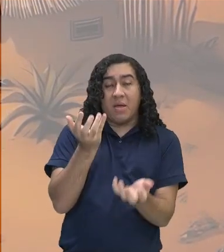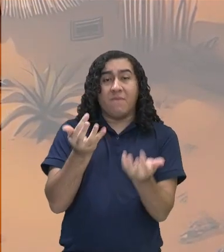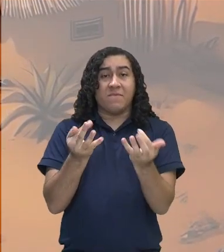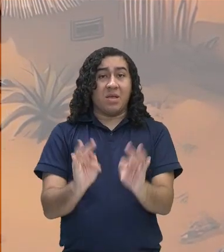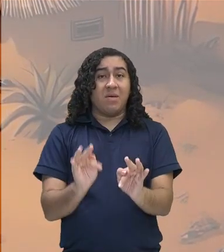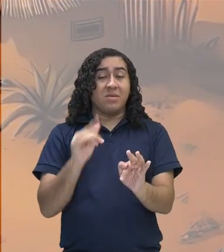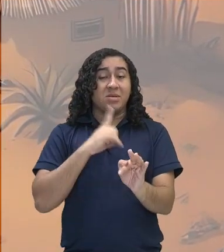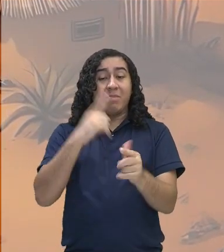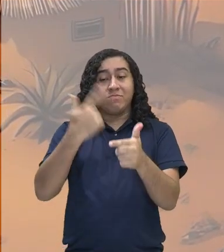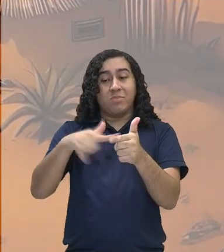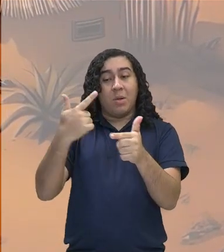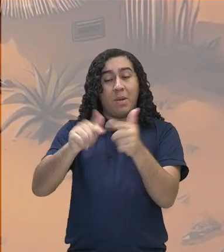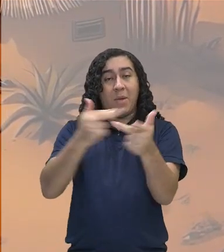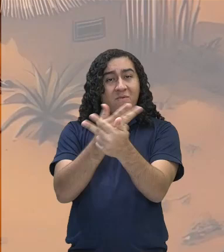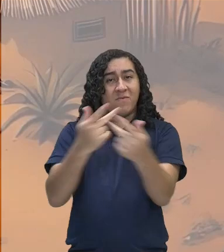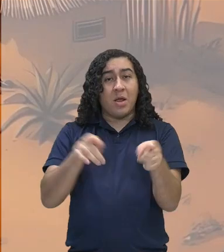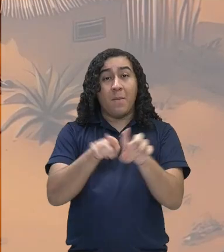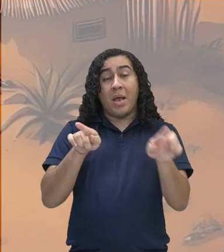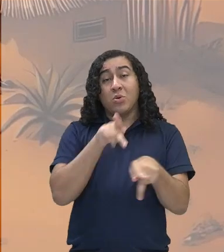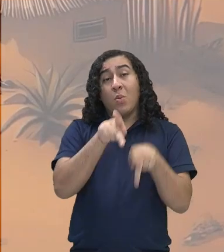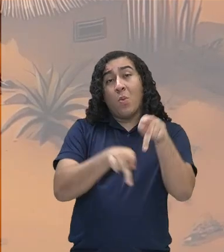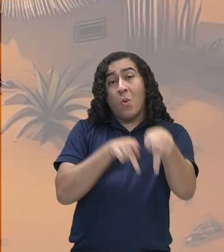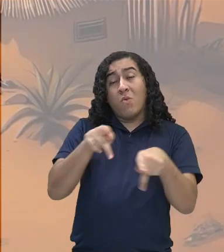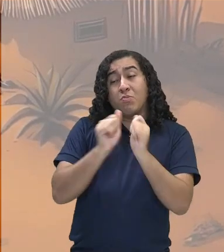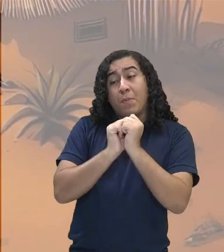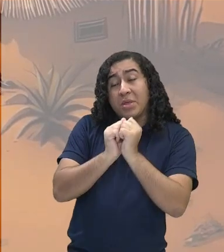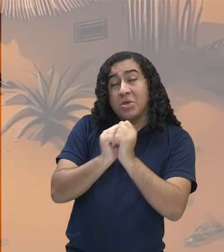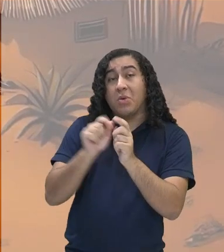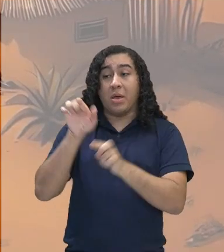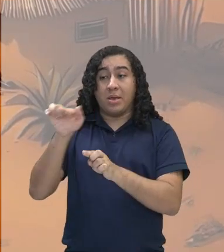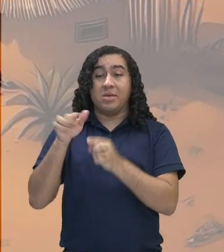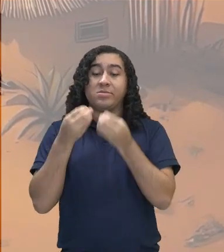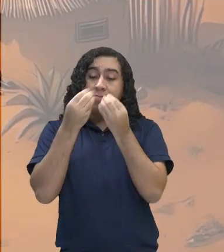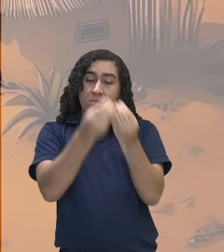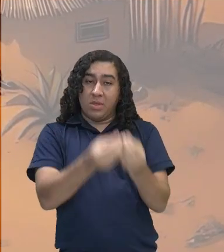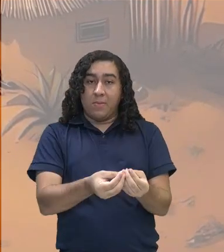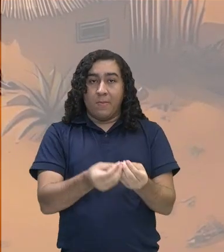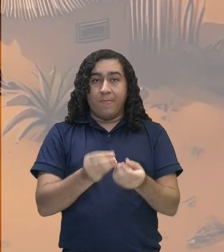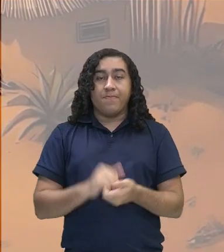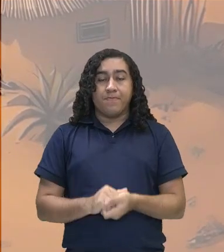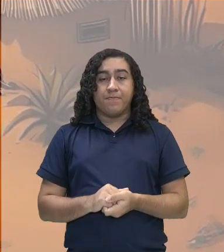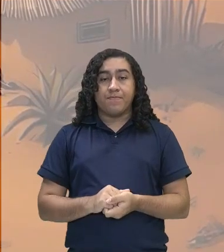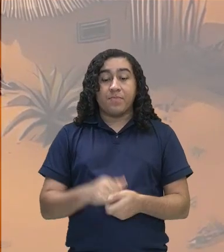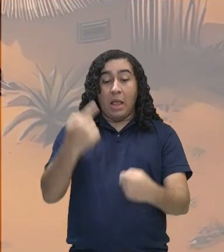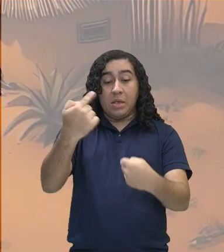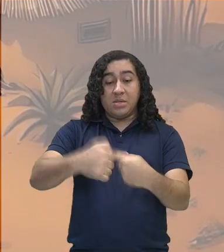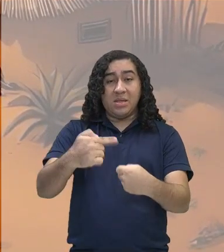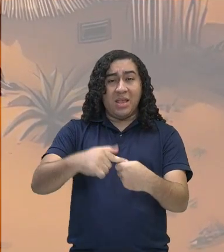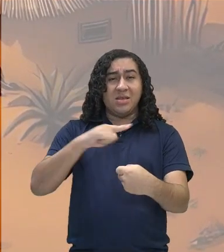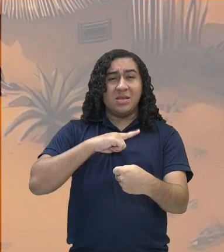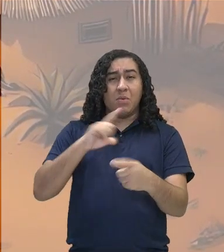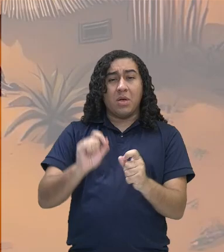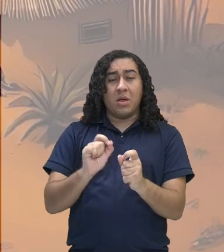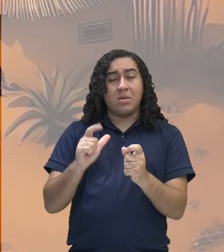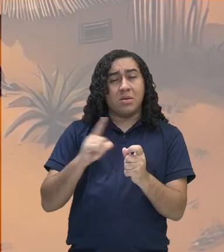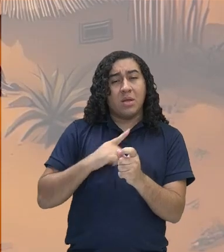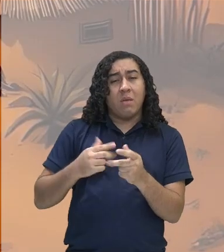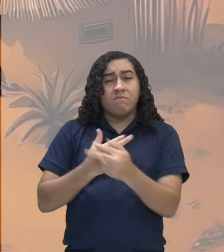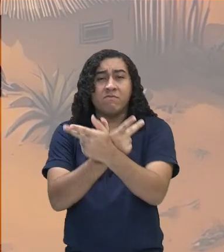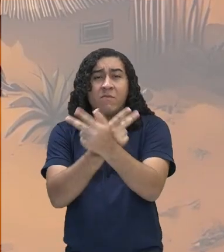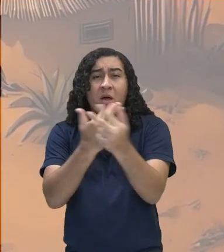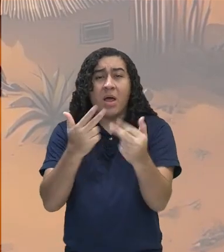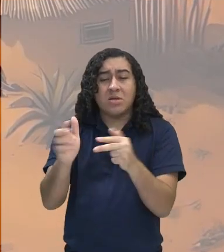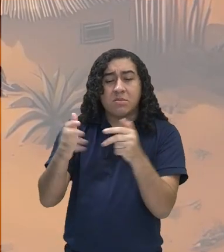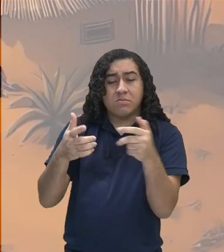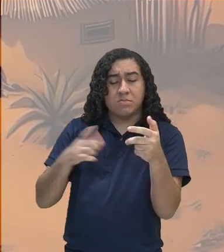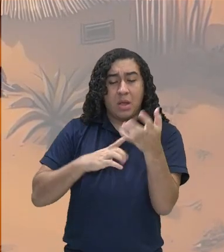conflitos. O povo insistiu e Olorum deu o que eles pediam. A cidade se encheu de contrastes. Incapazes